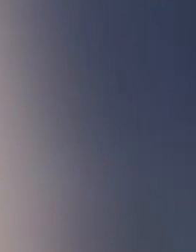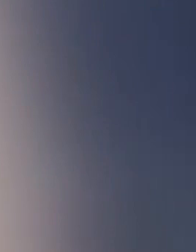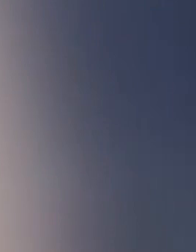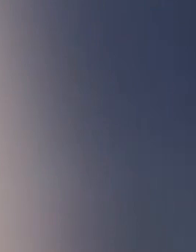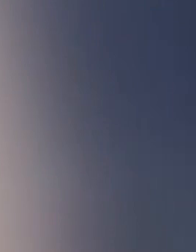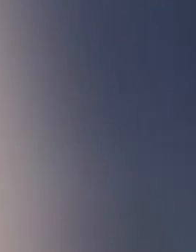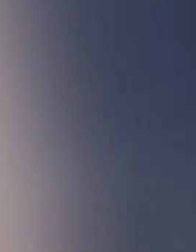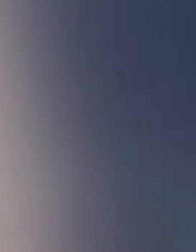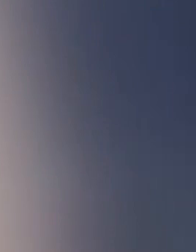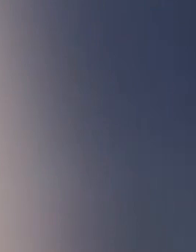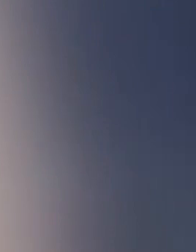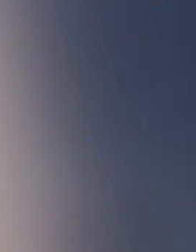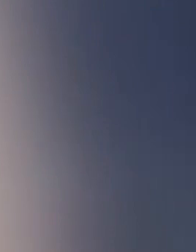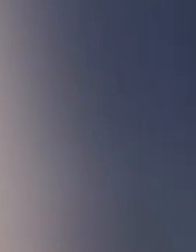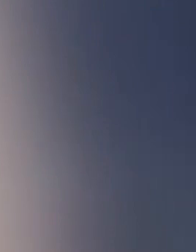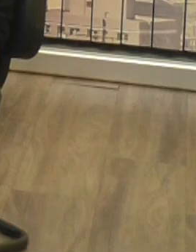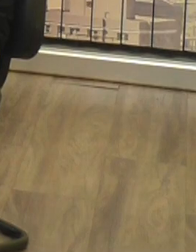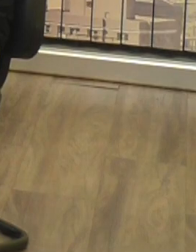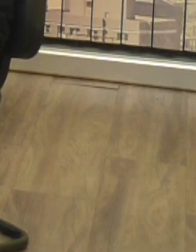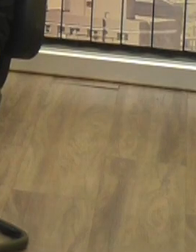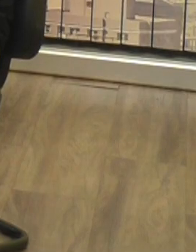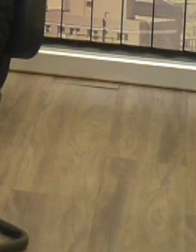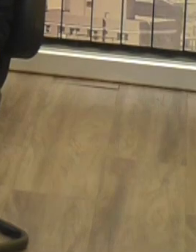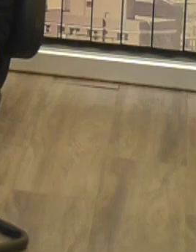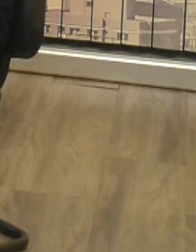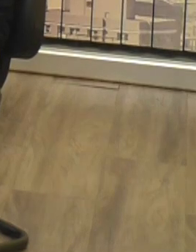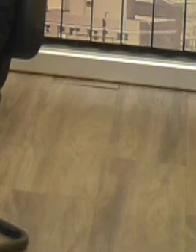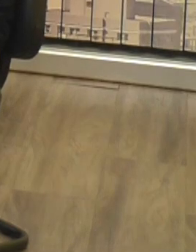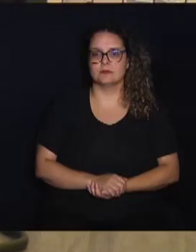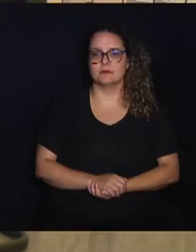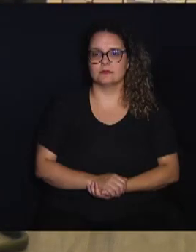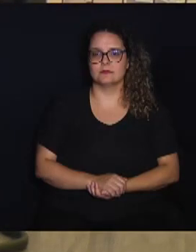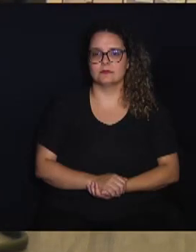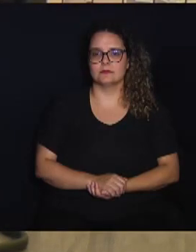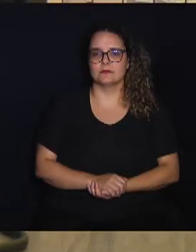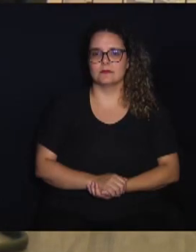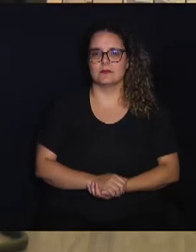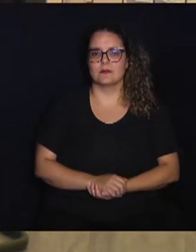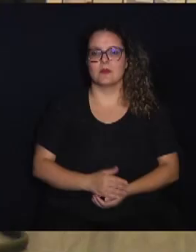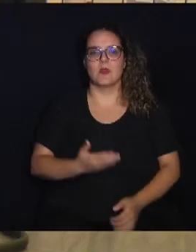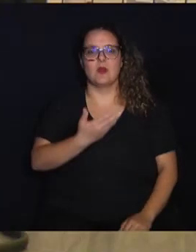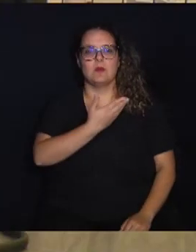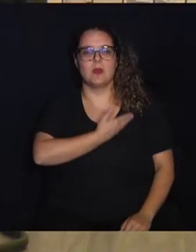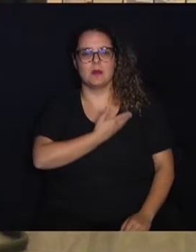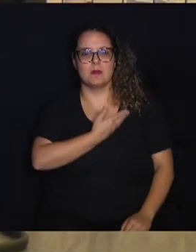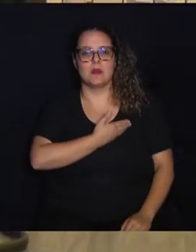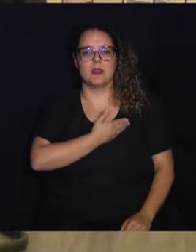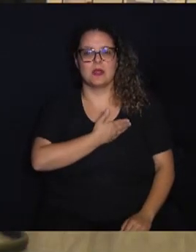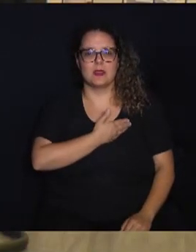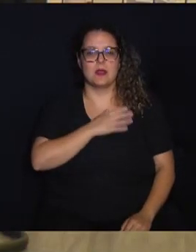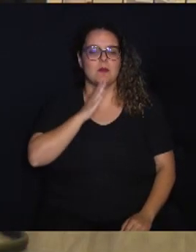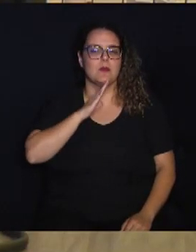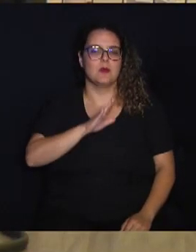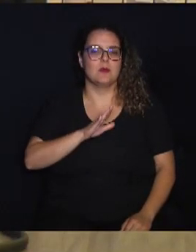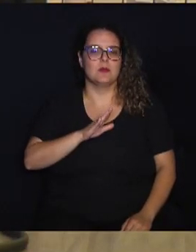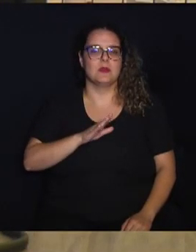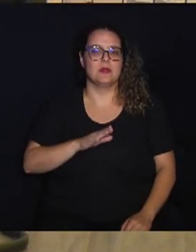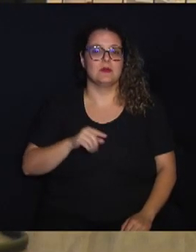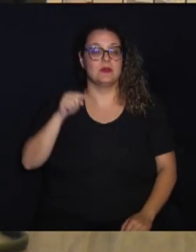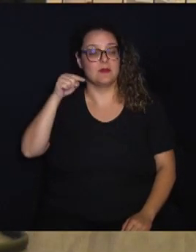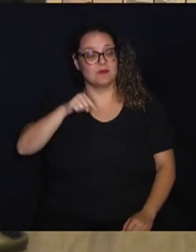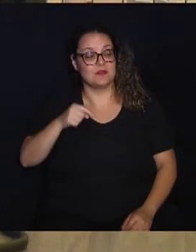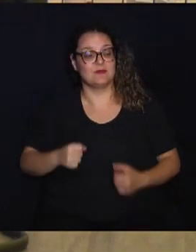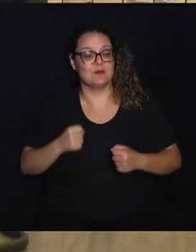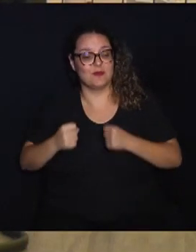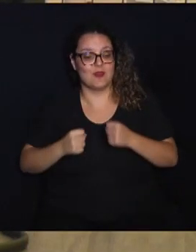Uma amiga assim que prometeu e já desistiu, aí você tem que sair correndo atrás dela. Exatamente, tem